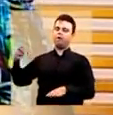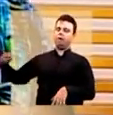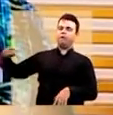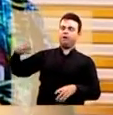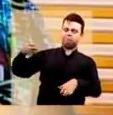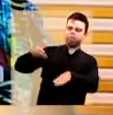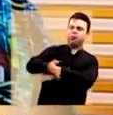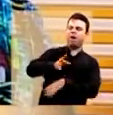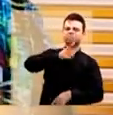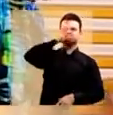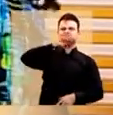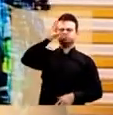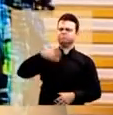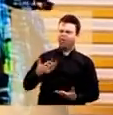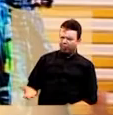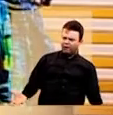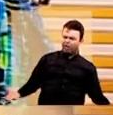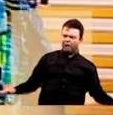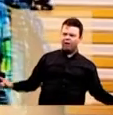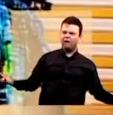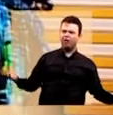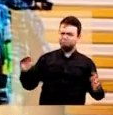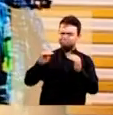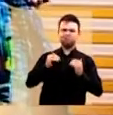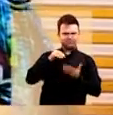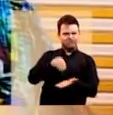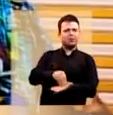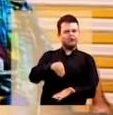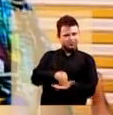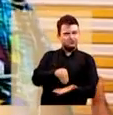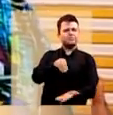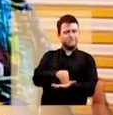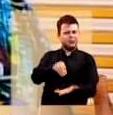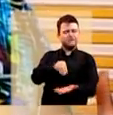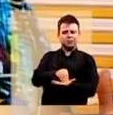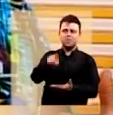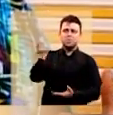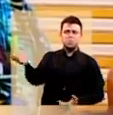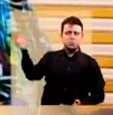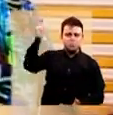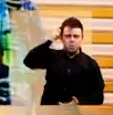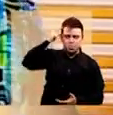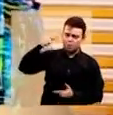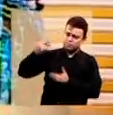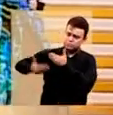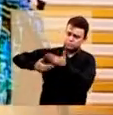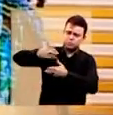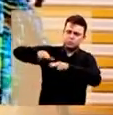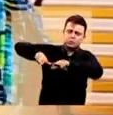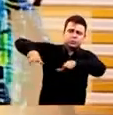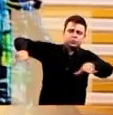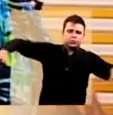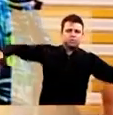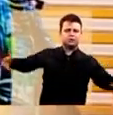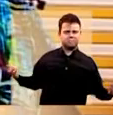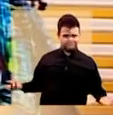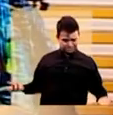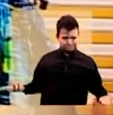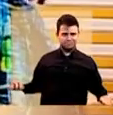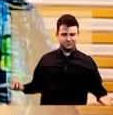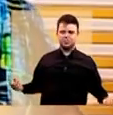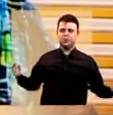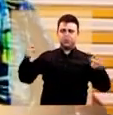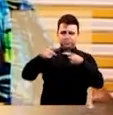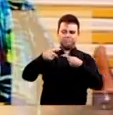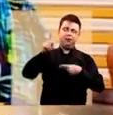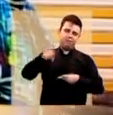porque você não chega assim para uma cultura. Ali está envolvendo muitas coisas do mundo que a gente